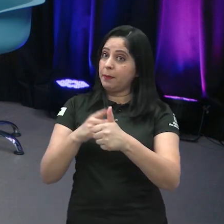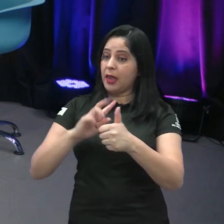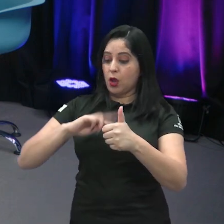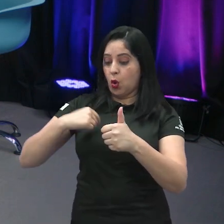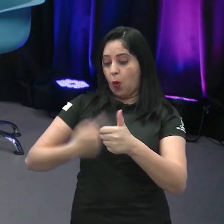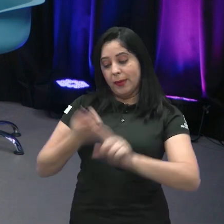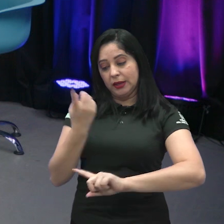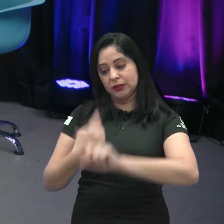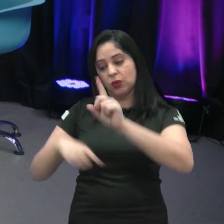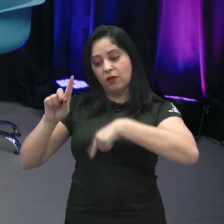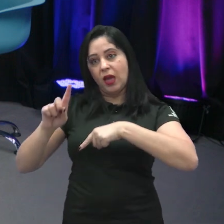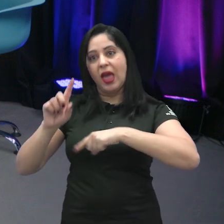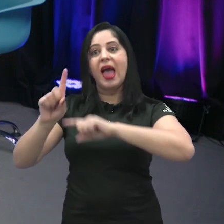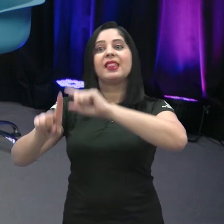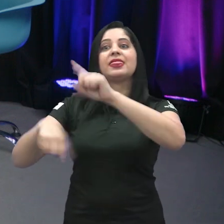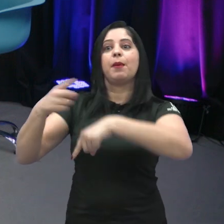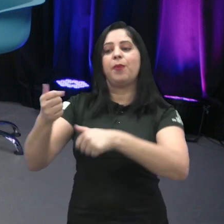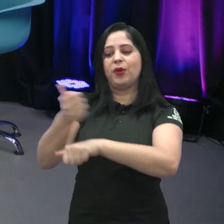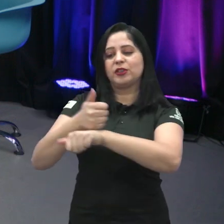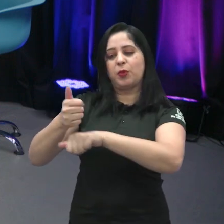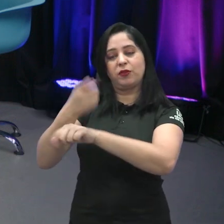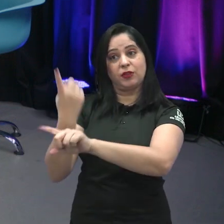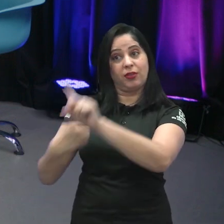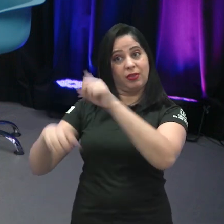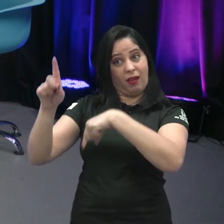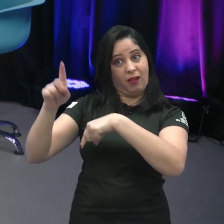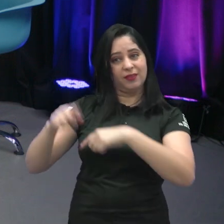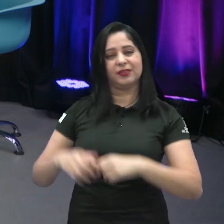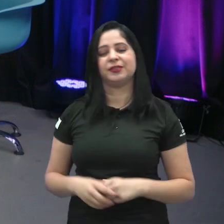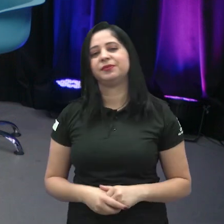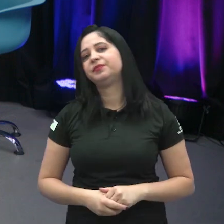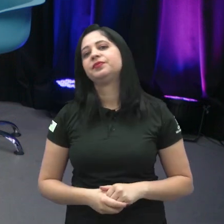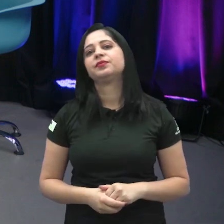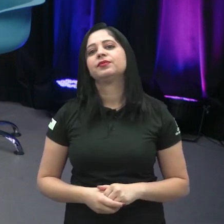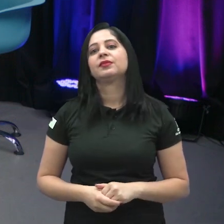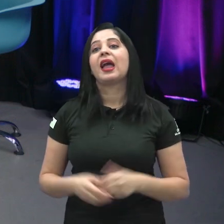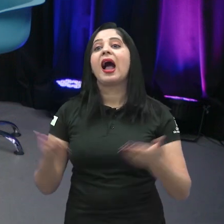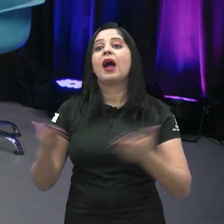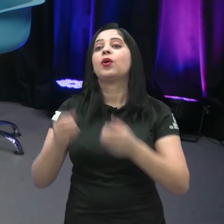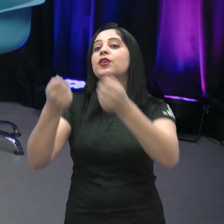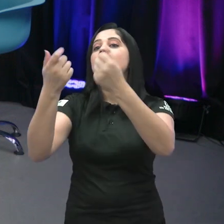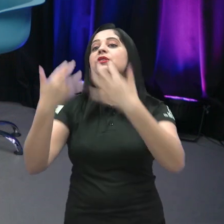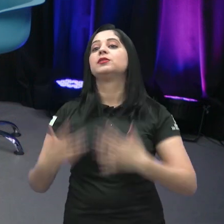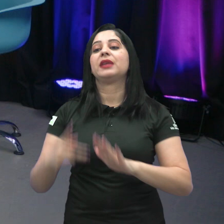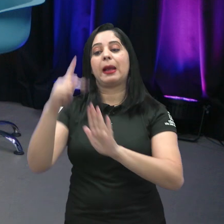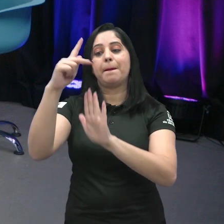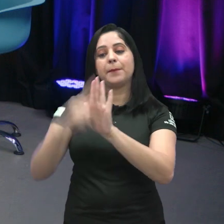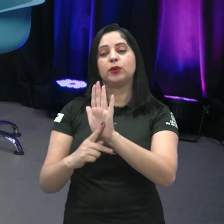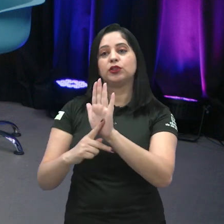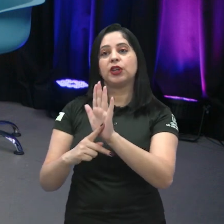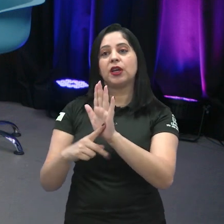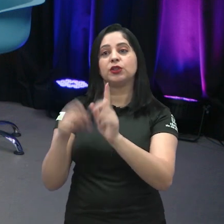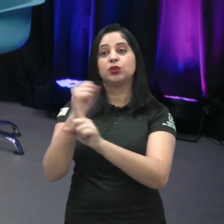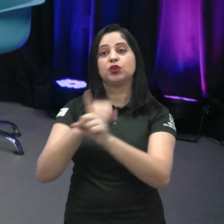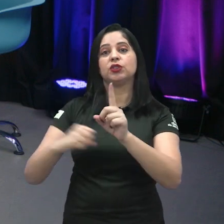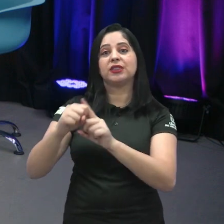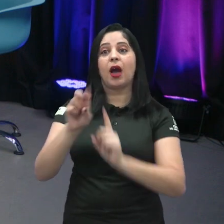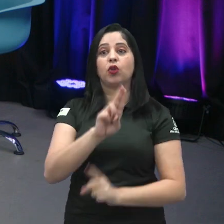sem desenvolvimento pessoal. Então, primeiro ele se melhora como pessoa. Muito bom. Perfeito. E vamos falar do projeto social